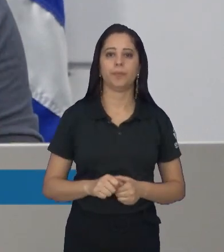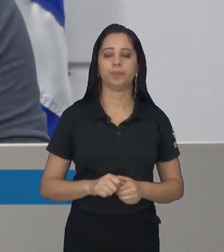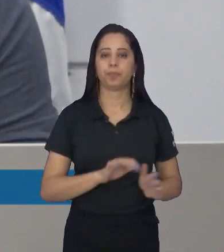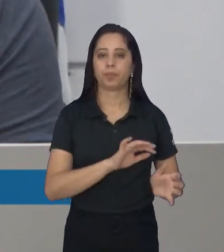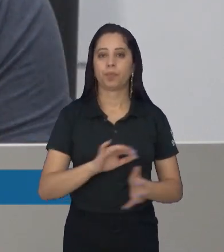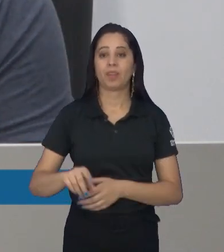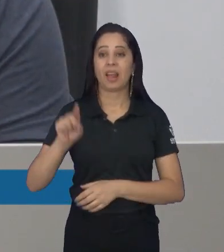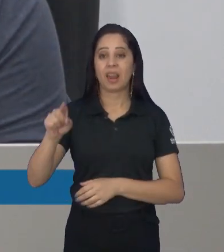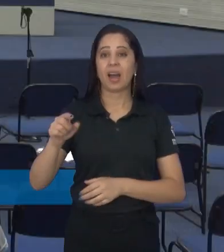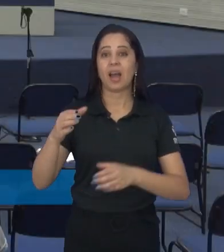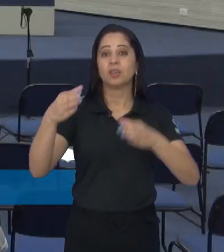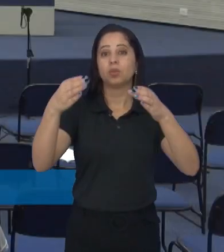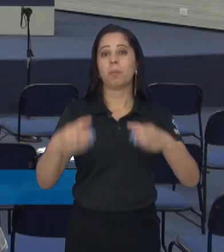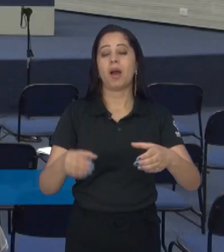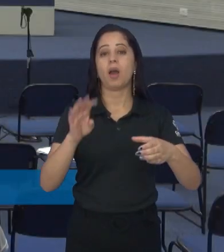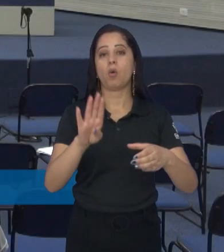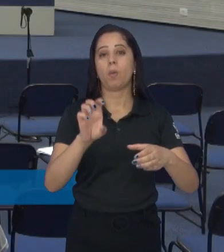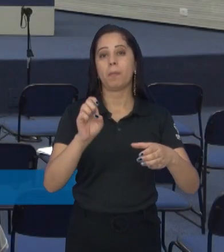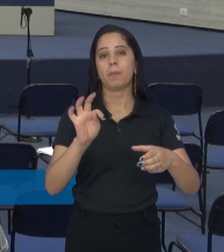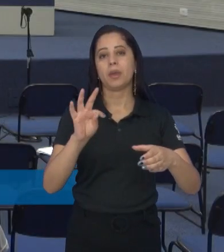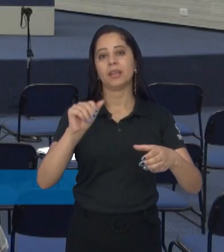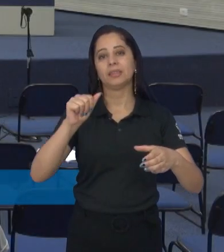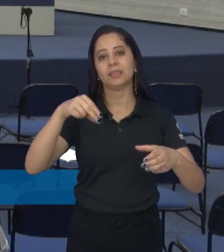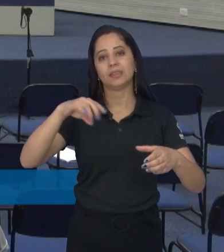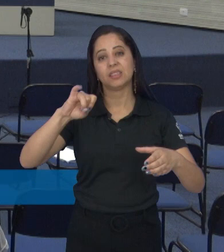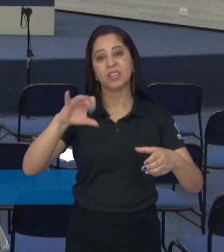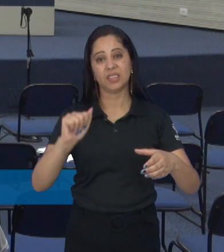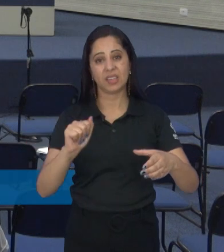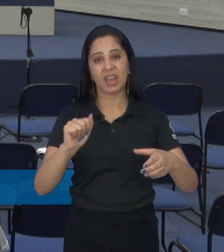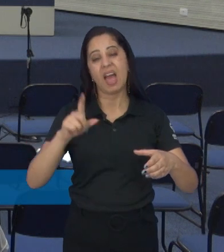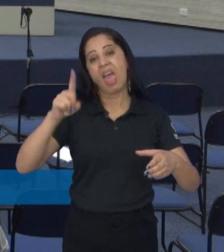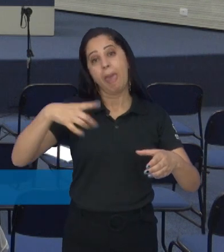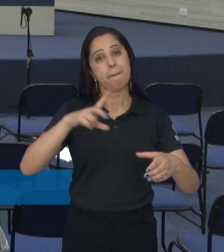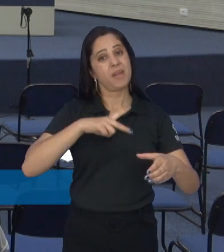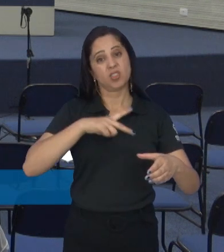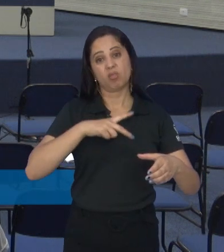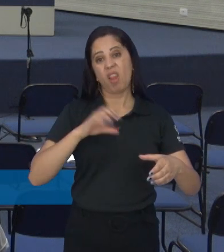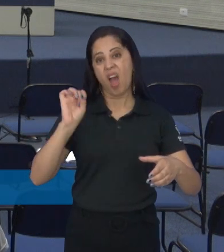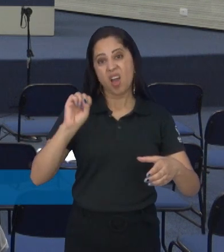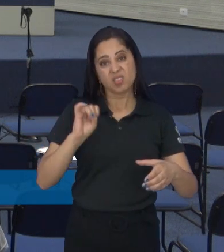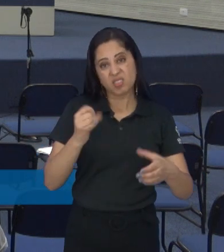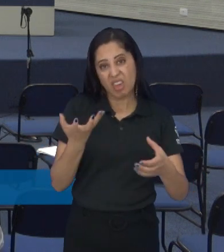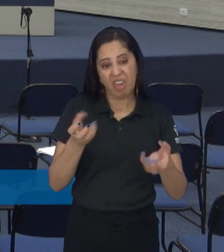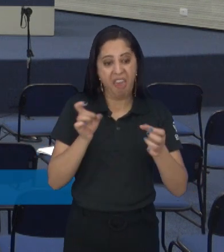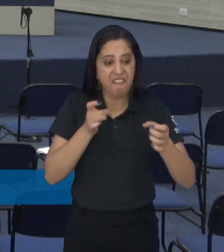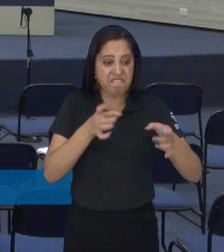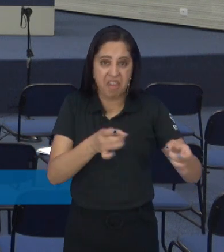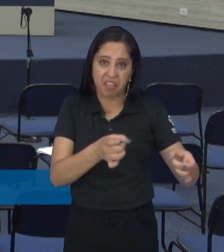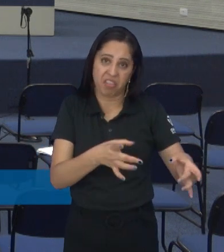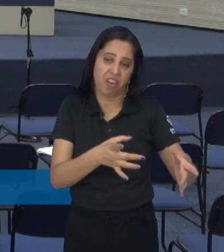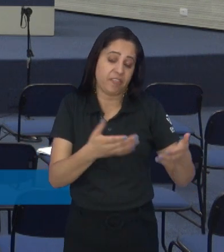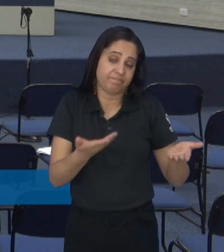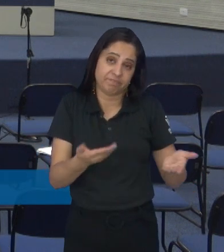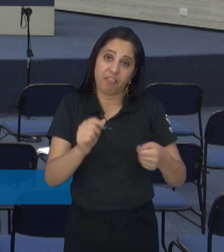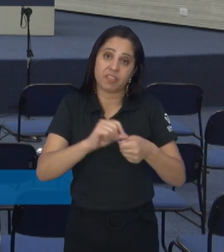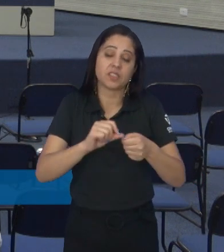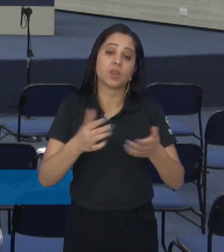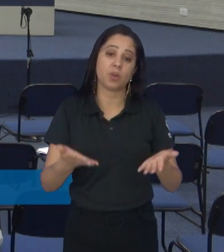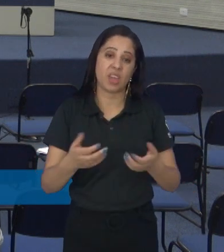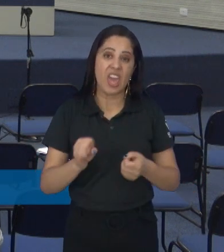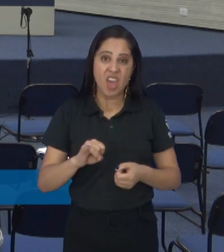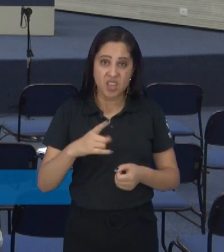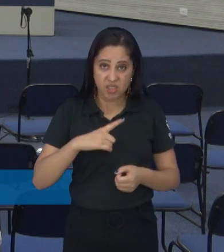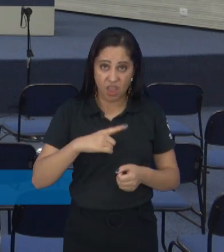é uma propriedade particular Se eles forem vender Se eles forem Então se tem placa de vende-se